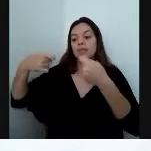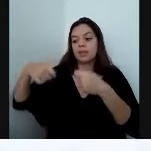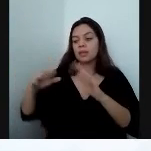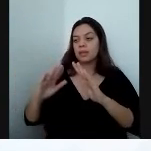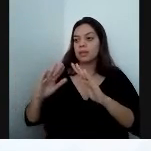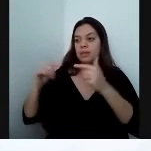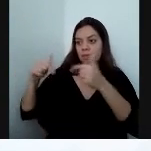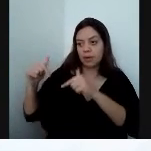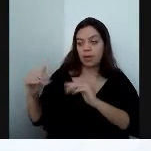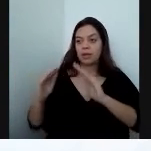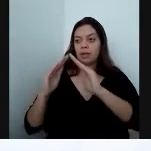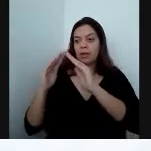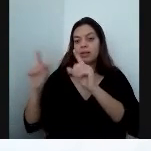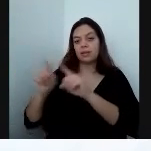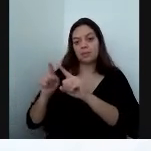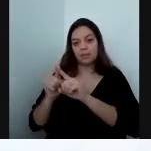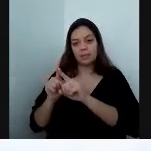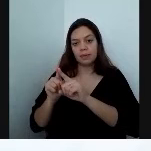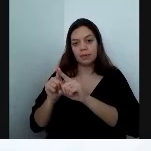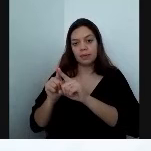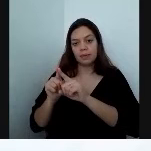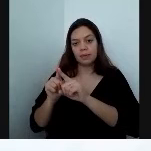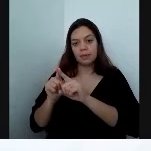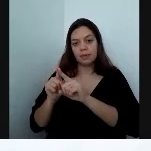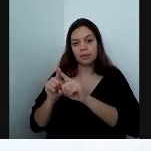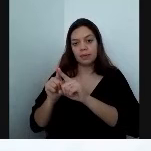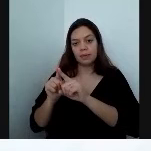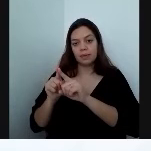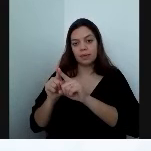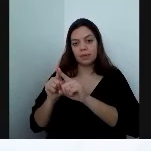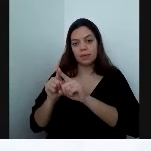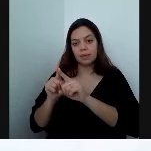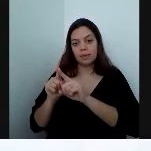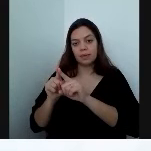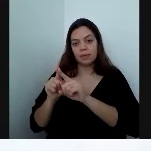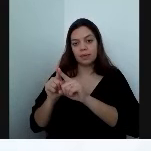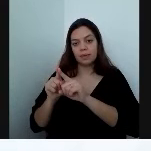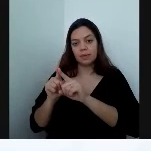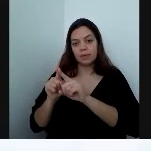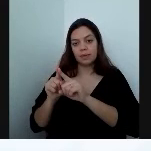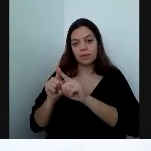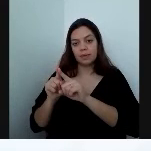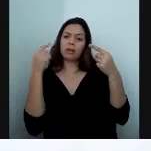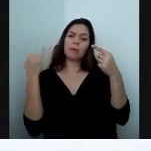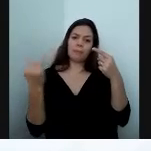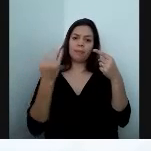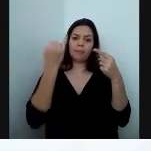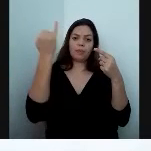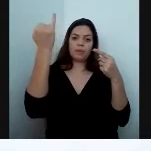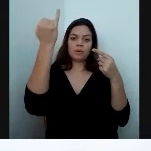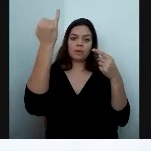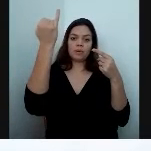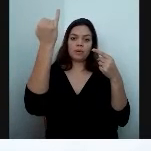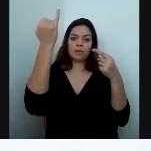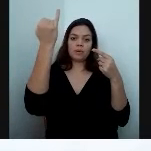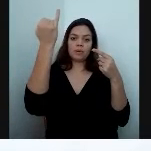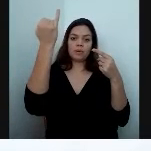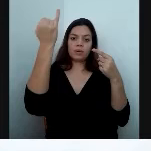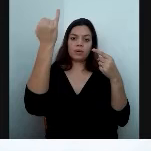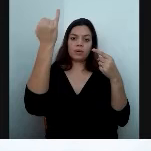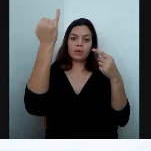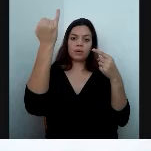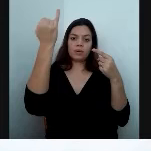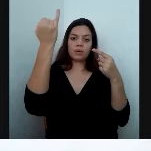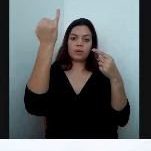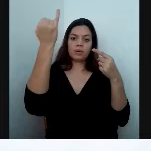um primeiro ponto, né, que é um ponto importante, porque o Sim. sindicato participar dessa discussão é chave, né? Senão,